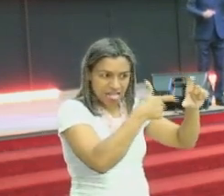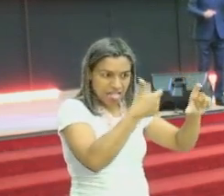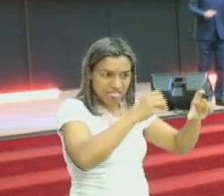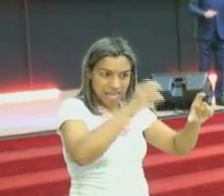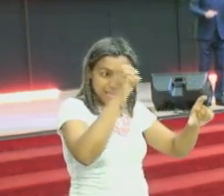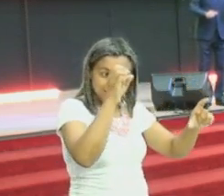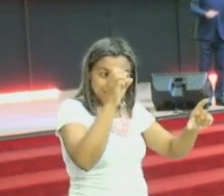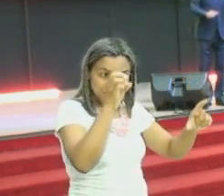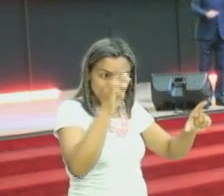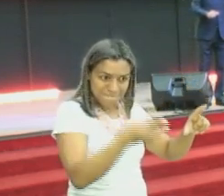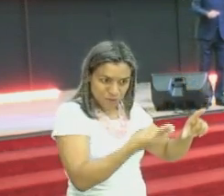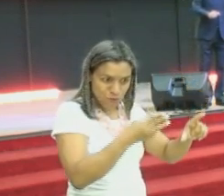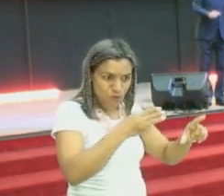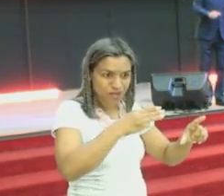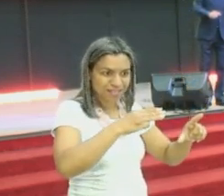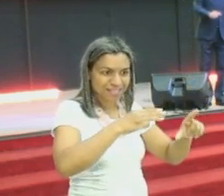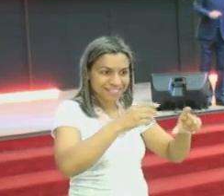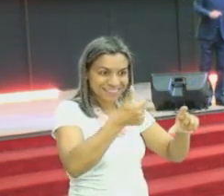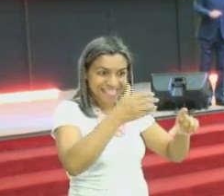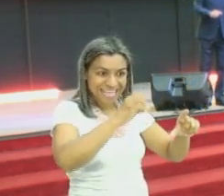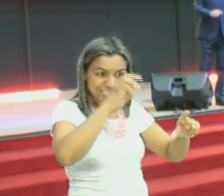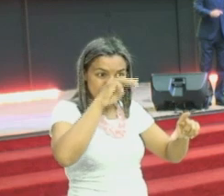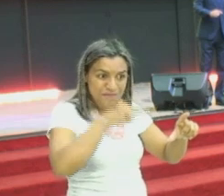10.000 talentos. Quantos talentos?